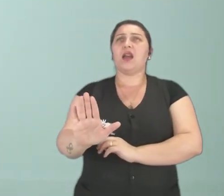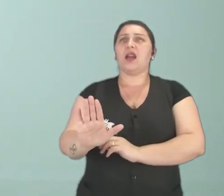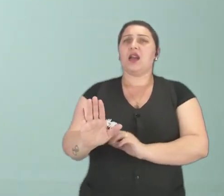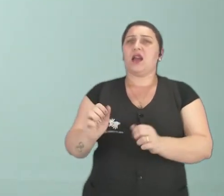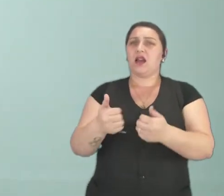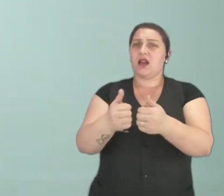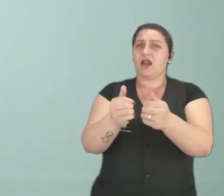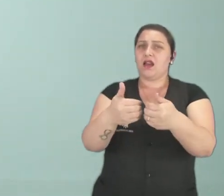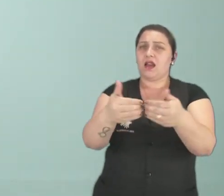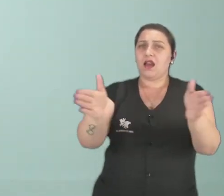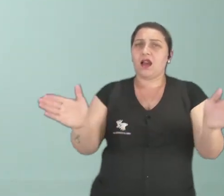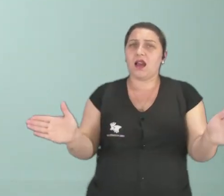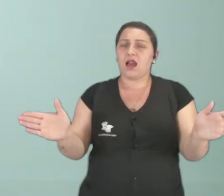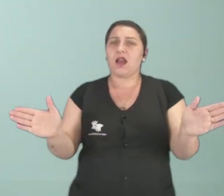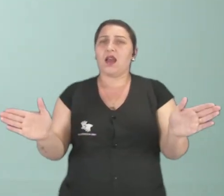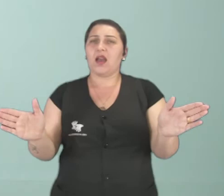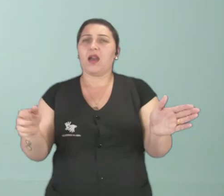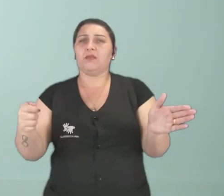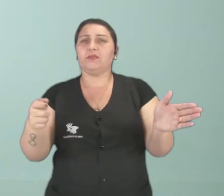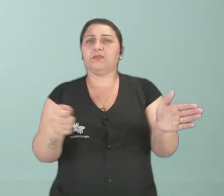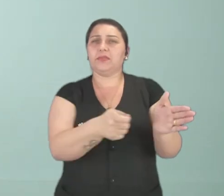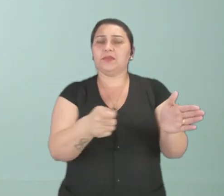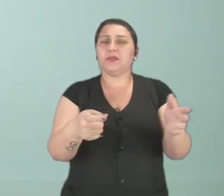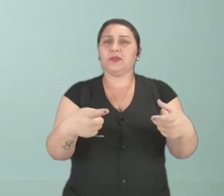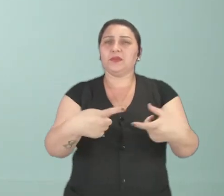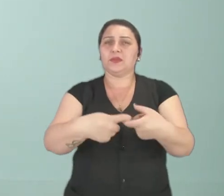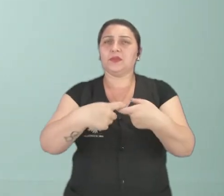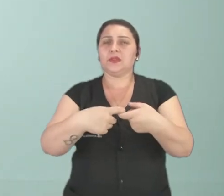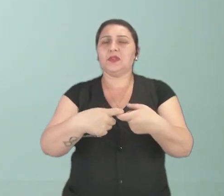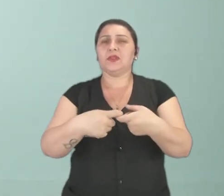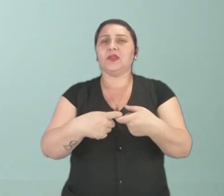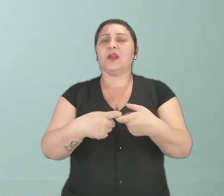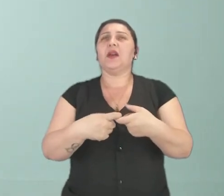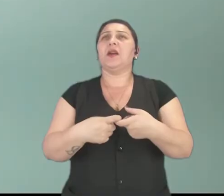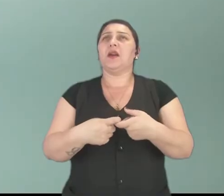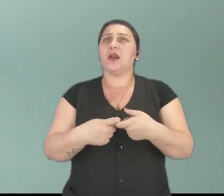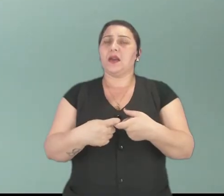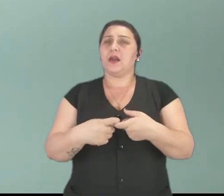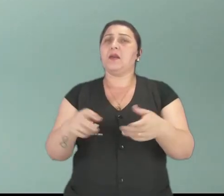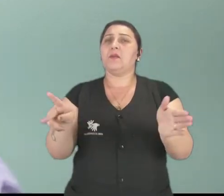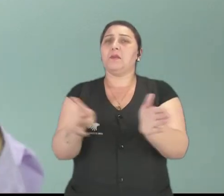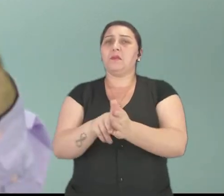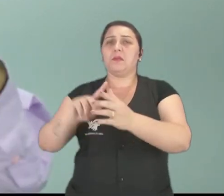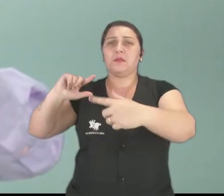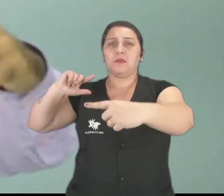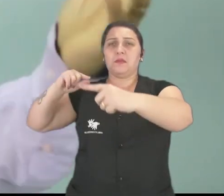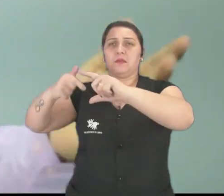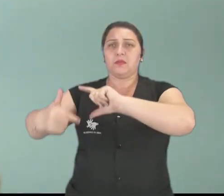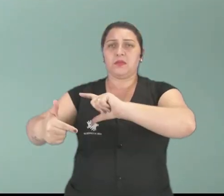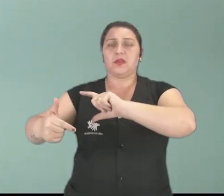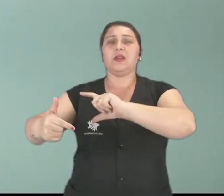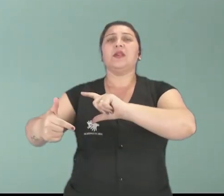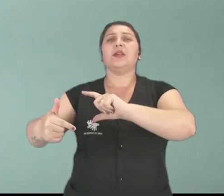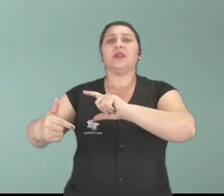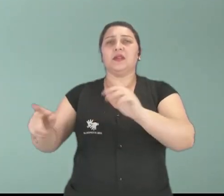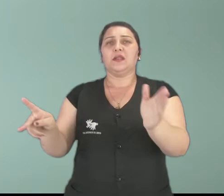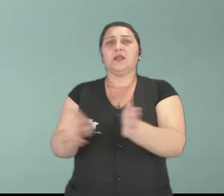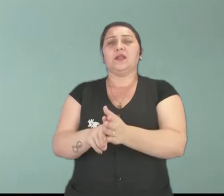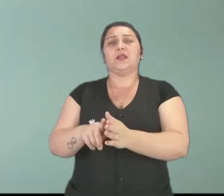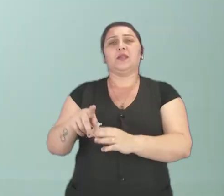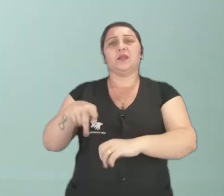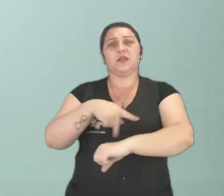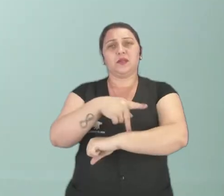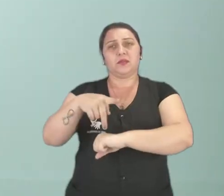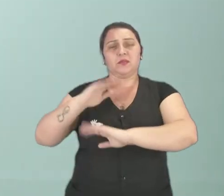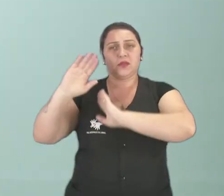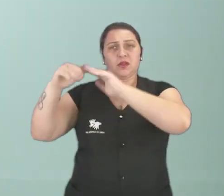e abre sem ter tantas travas, tantos cadeados e tantas grades. Isso é o padrão deles, um padrão que é típico desses países